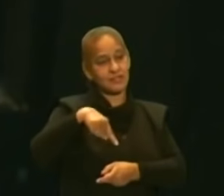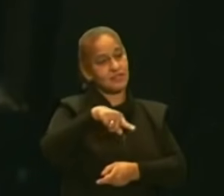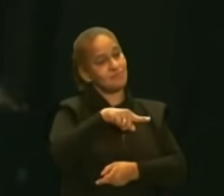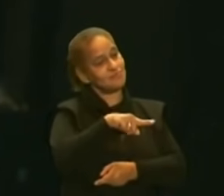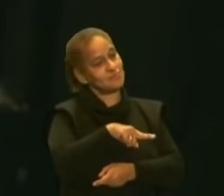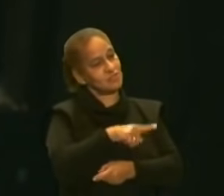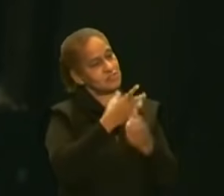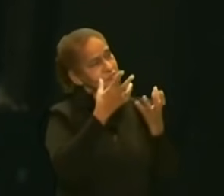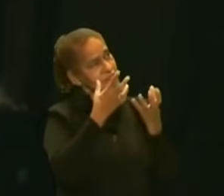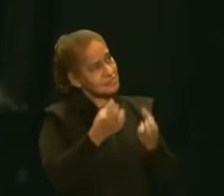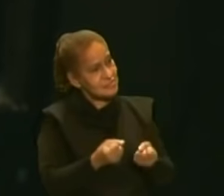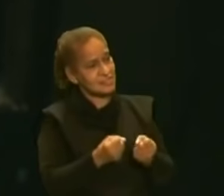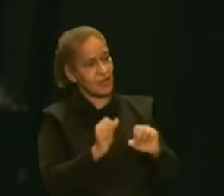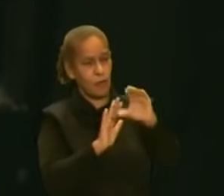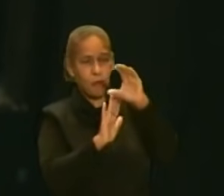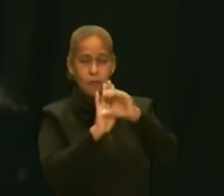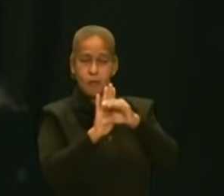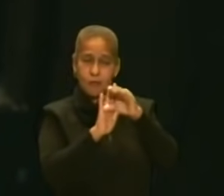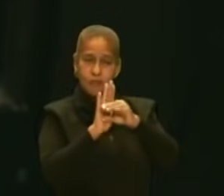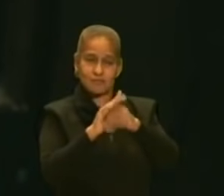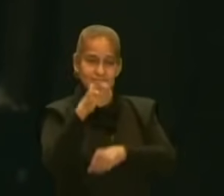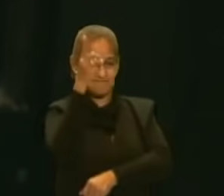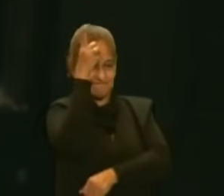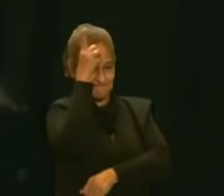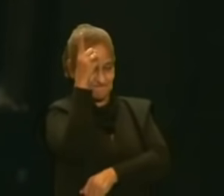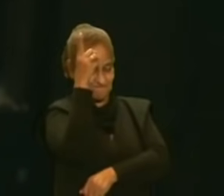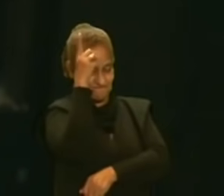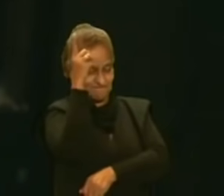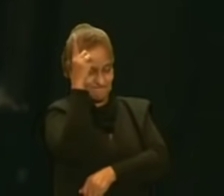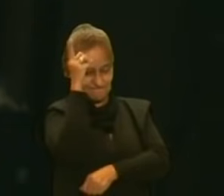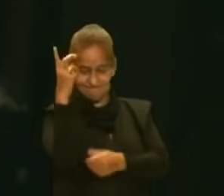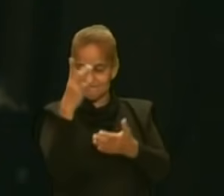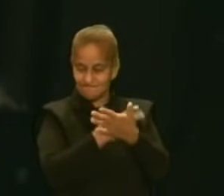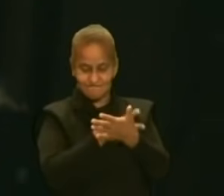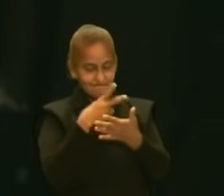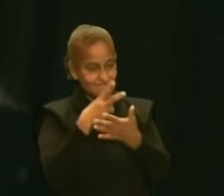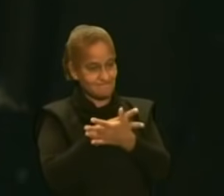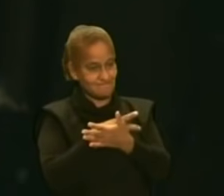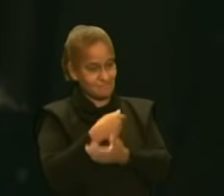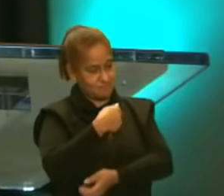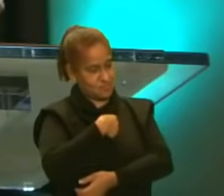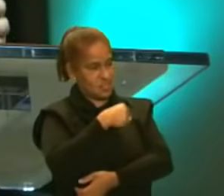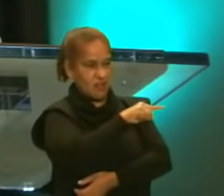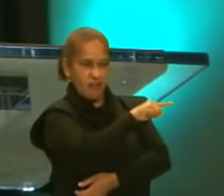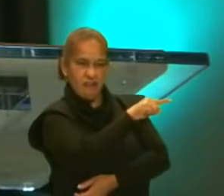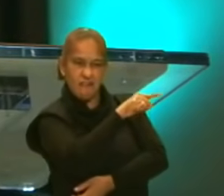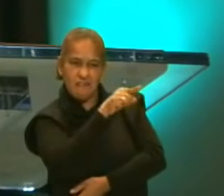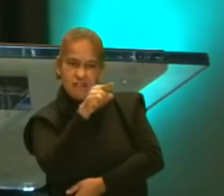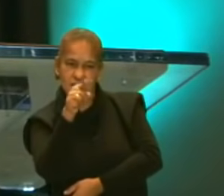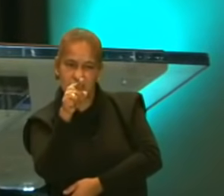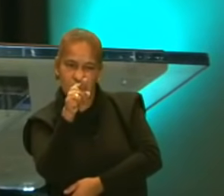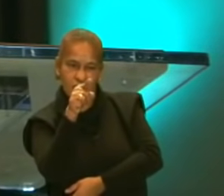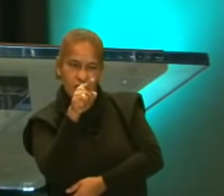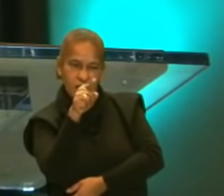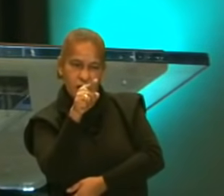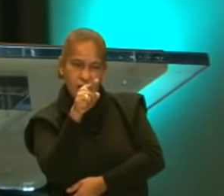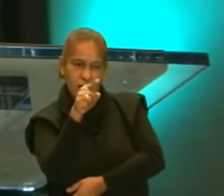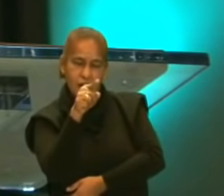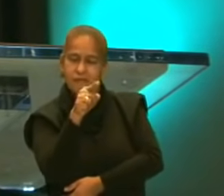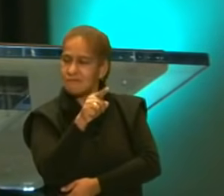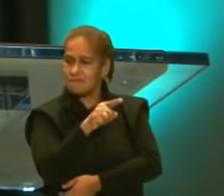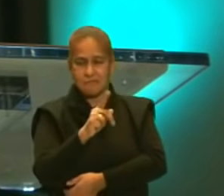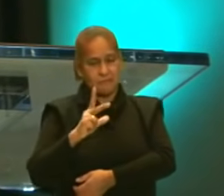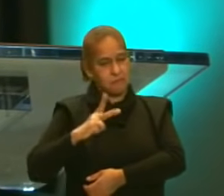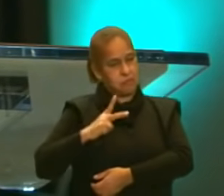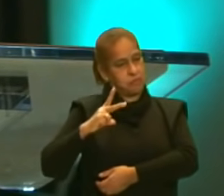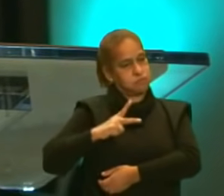um conceito satânico de que você é dono de você mesmo e você faz só o que